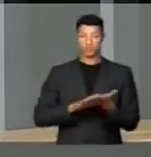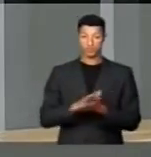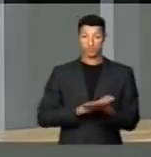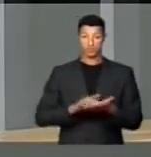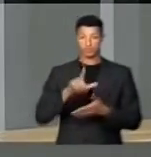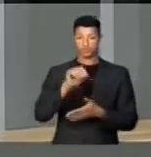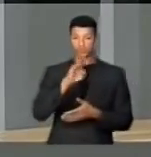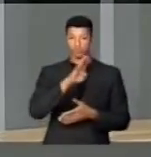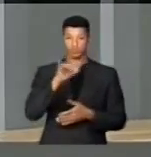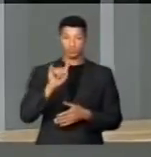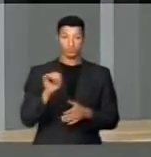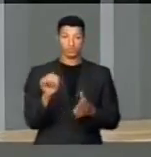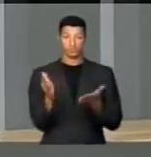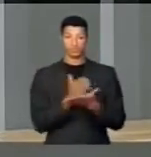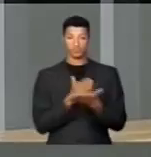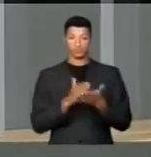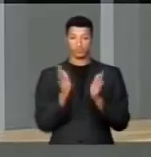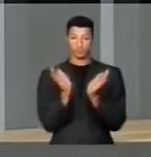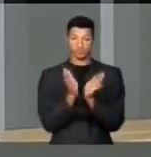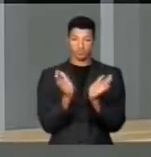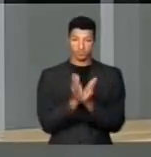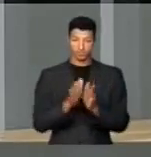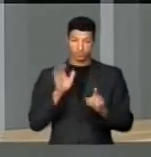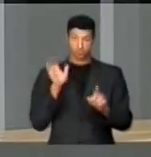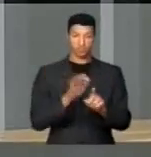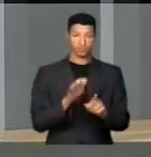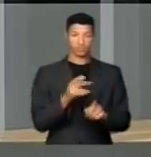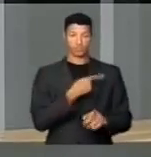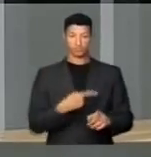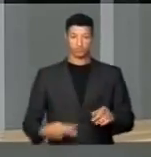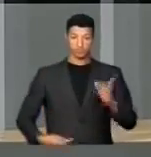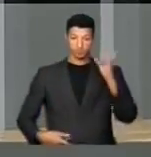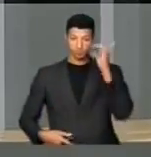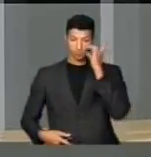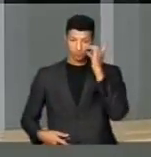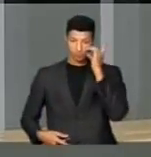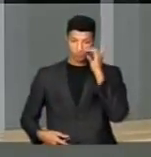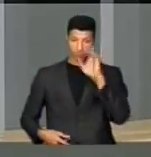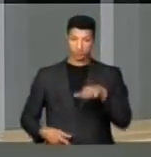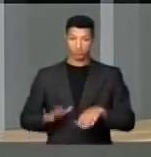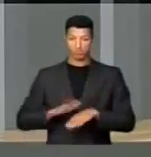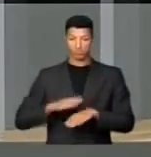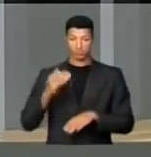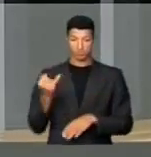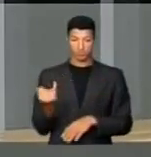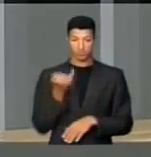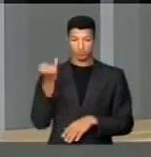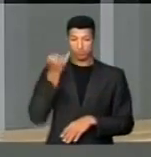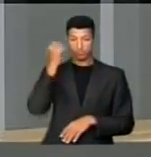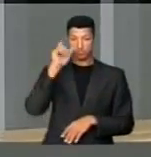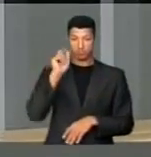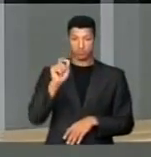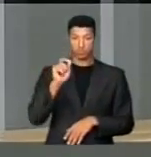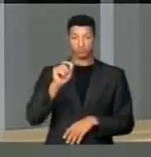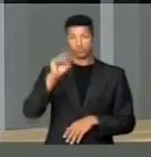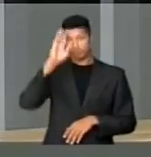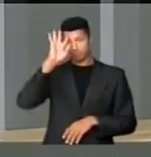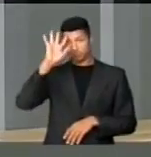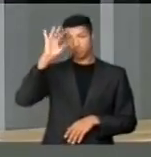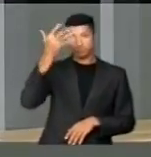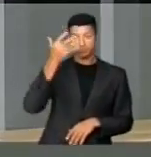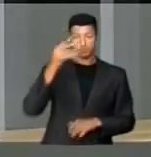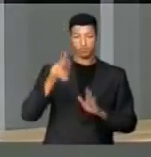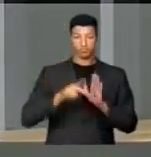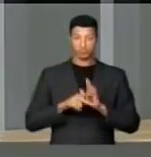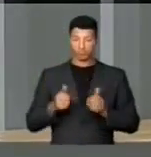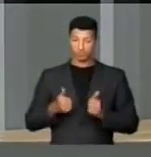lobby de alguns setores influentes e que para a Presidente da República são mais importantes do que a solução